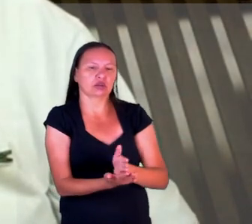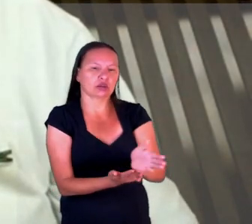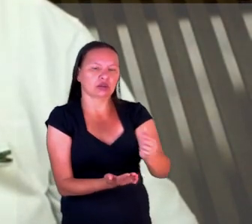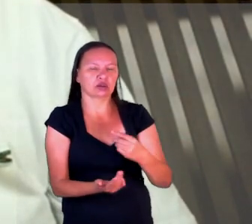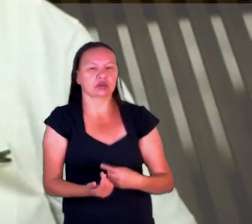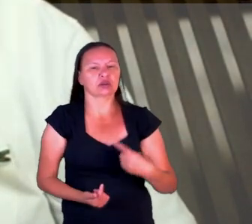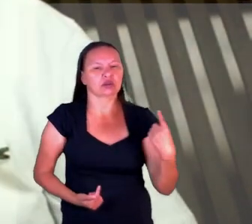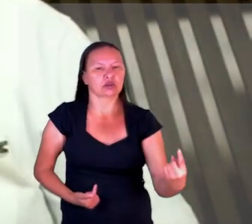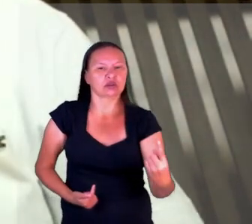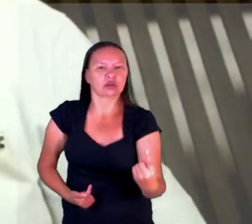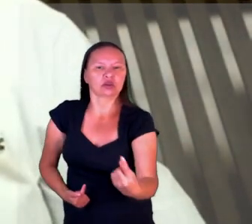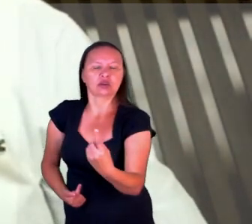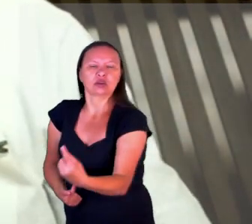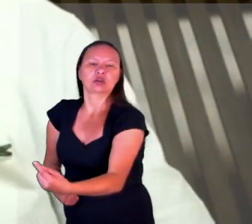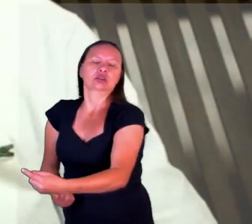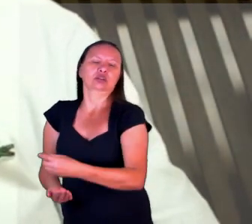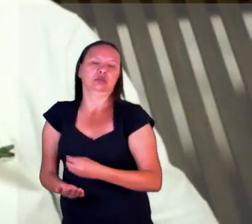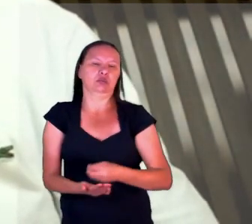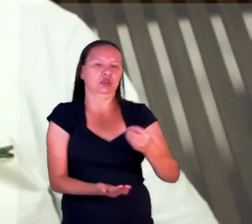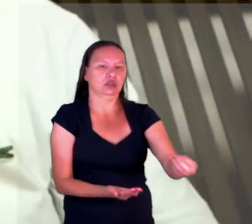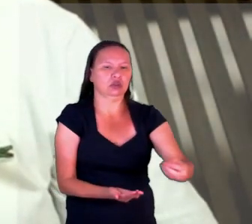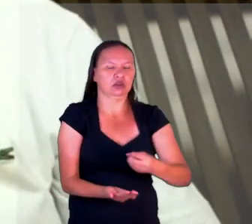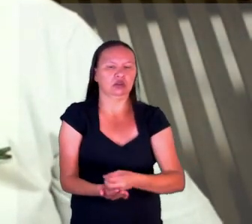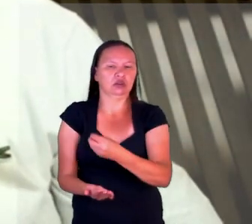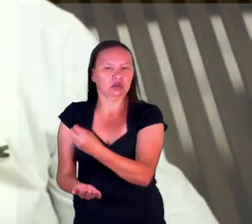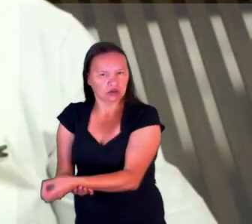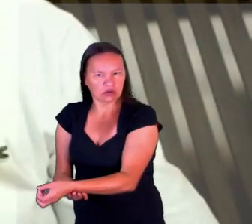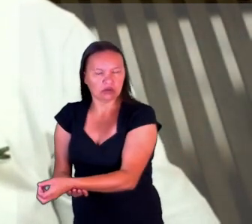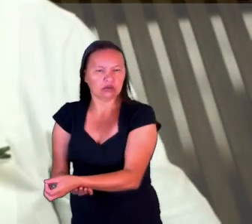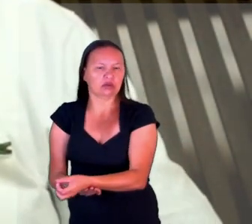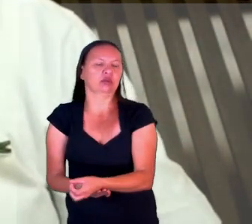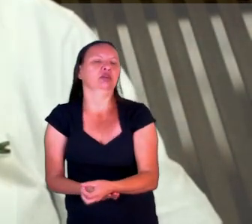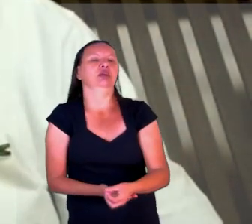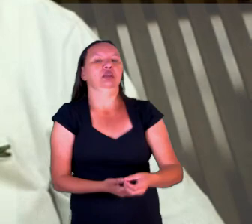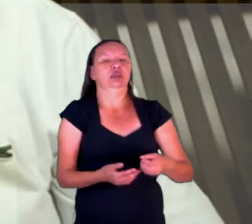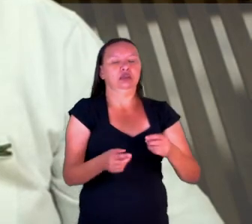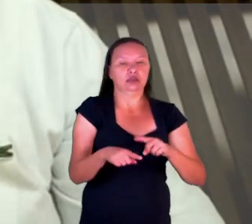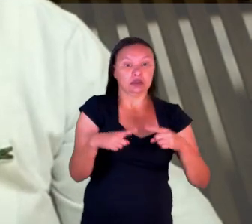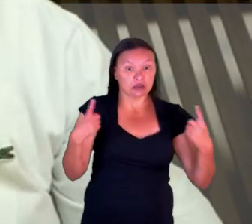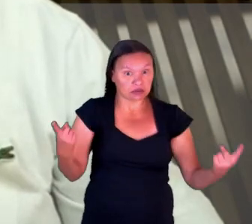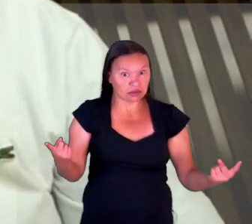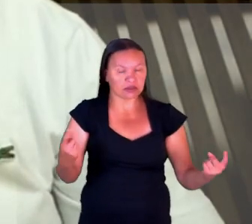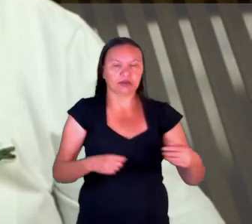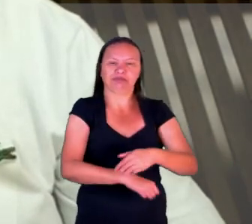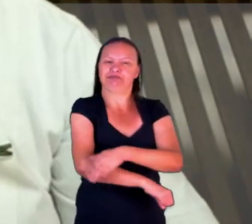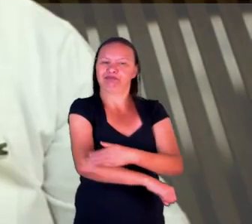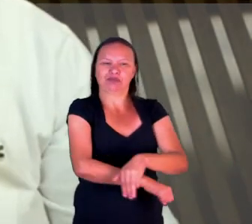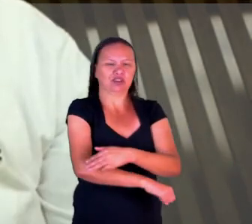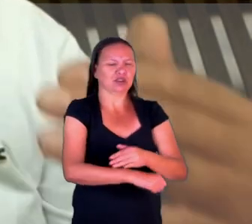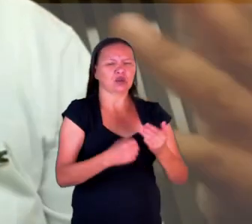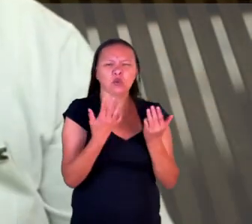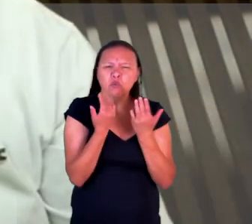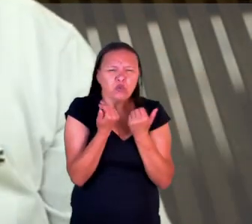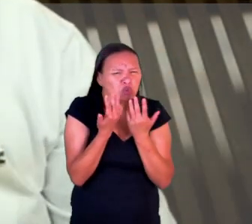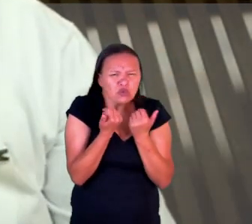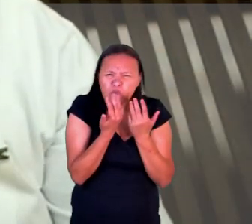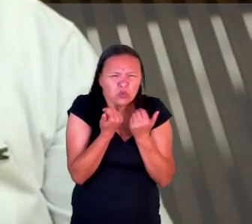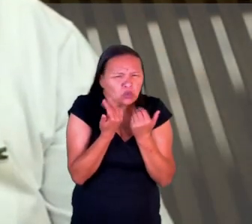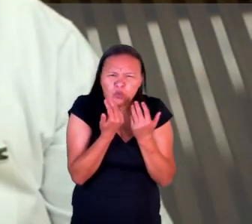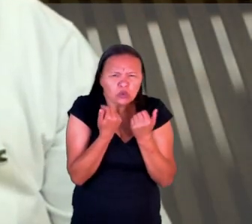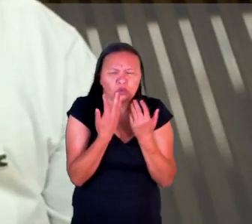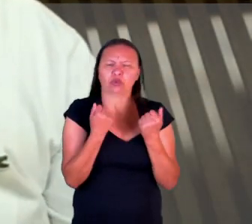eh de convivência eh muitas vezes com alimentação mínima né E quem tá na rua eh sente muita fome né